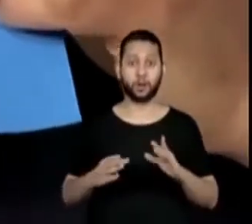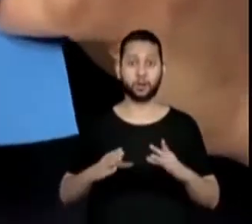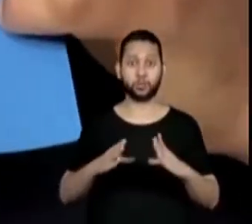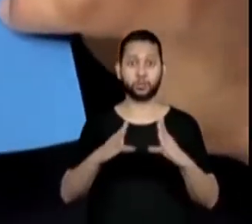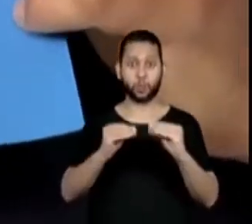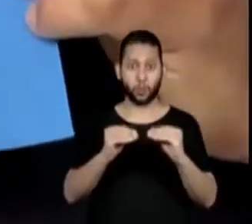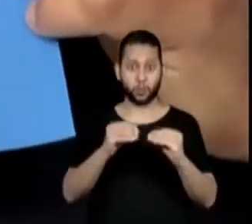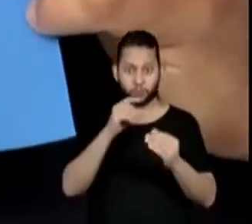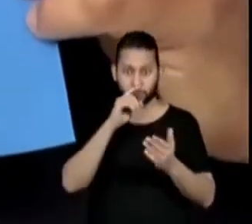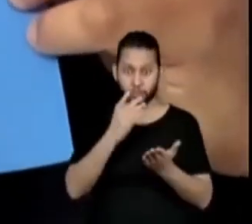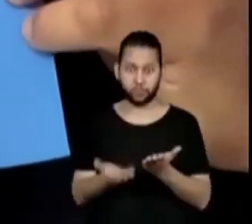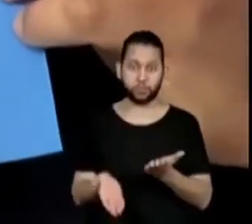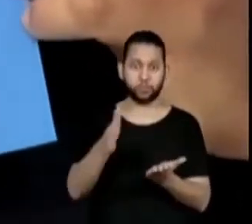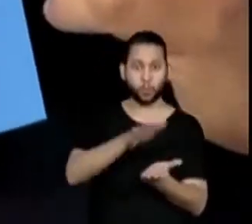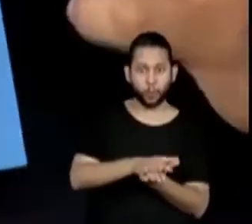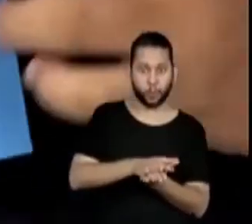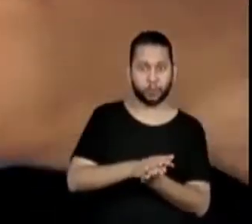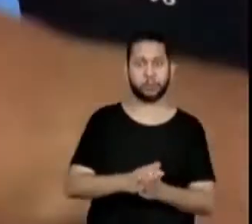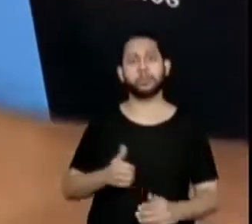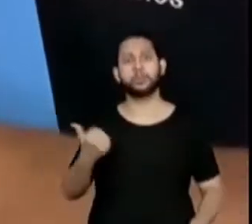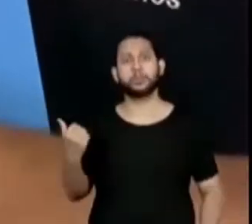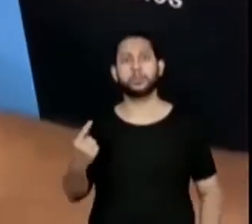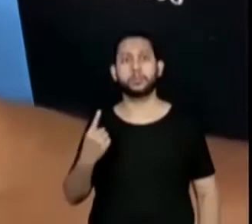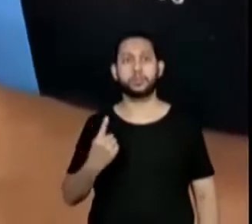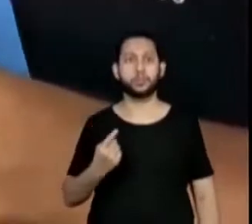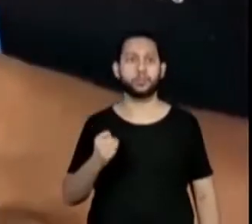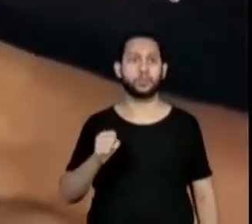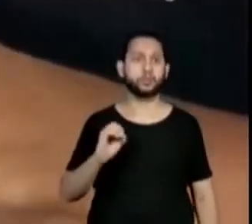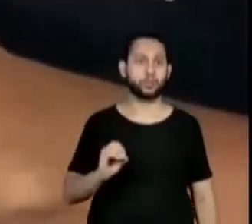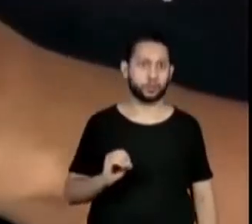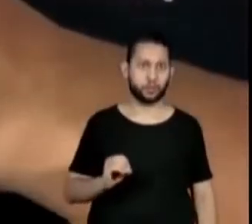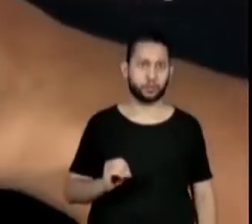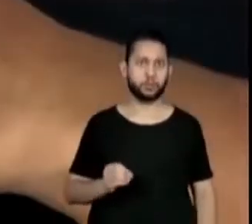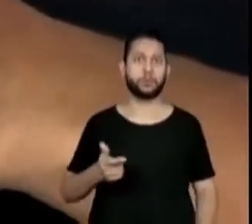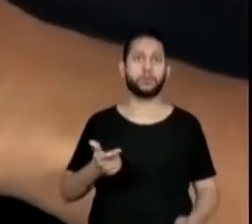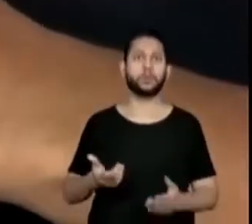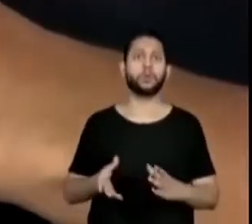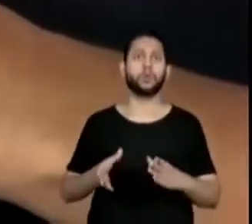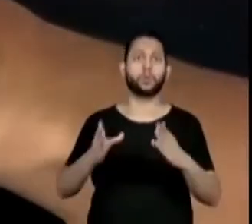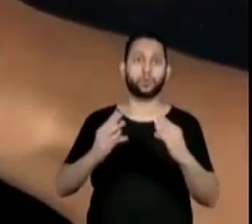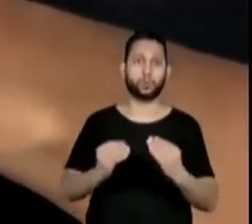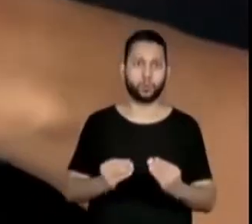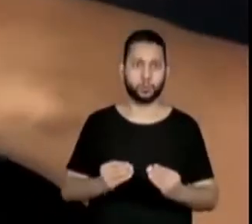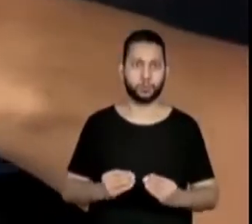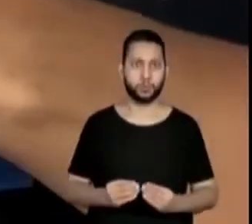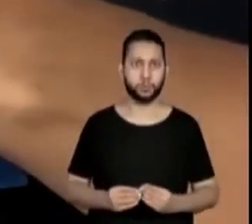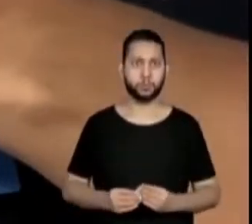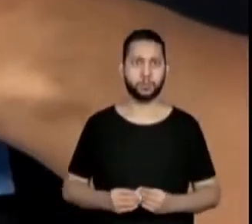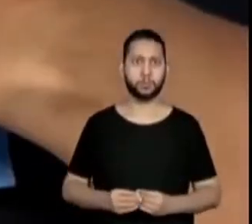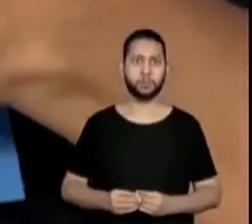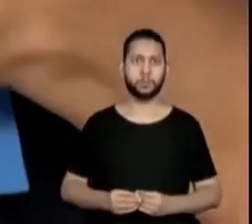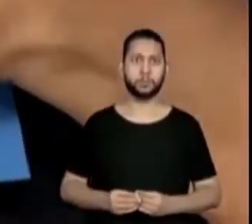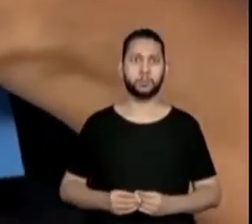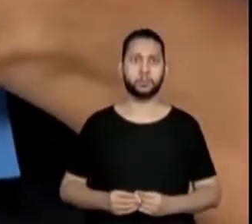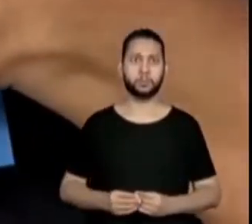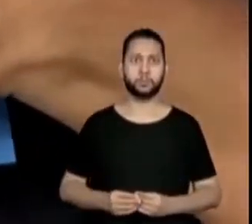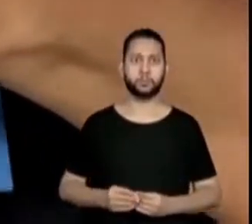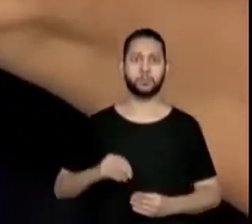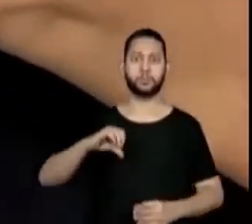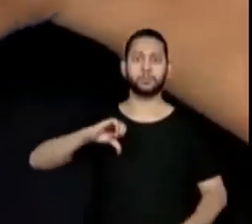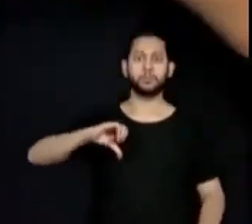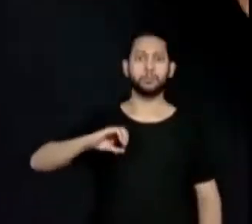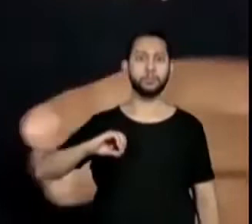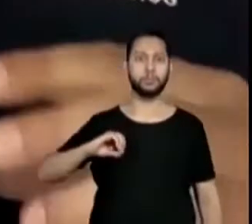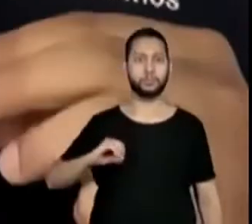meio, eu vou ter 180 graus. Dobro novamente ao meio, vou ter um ângulo de 90